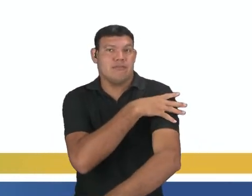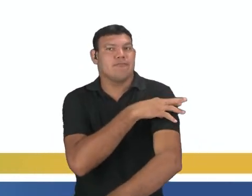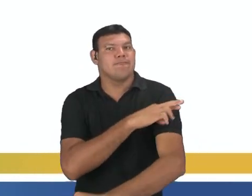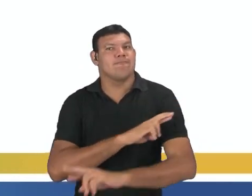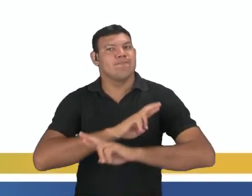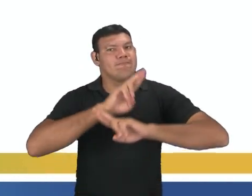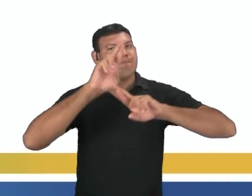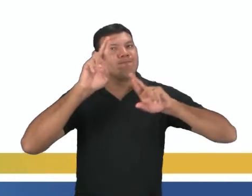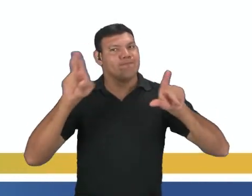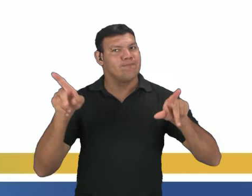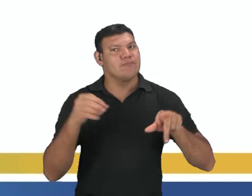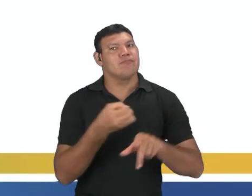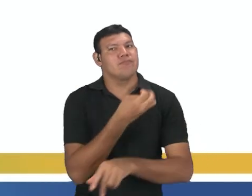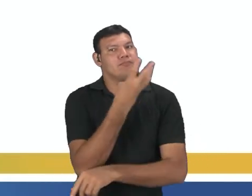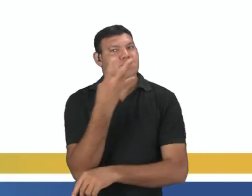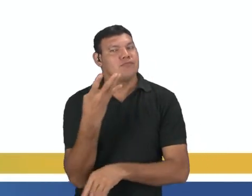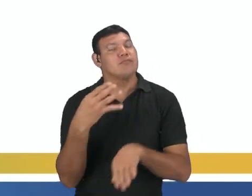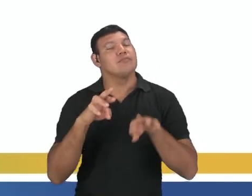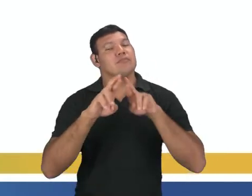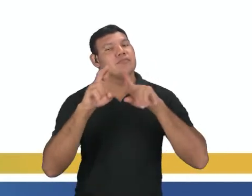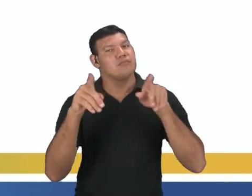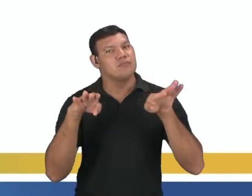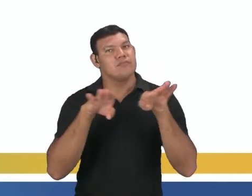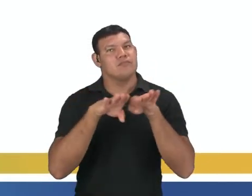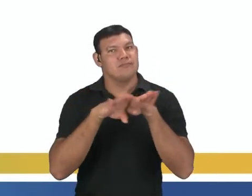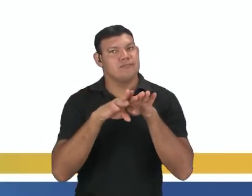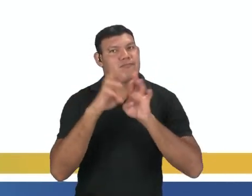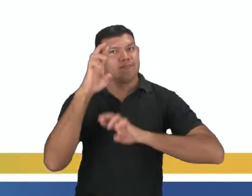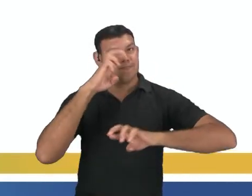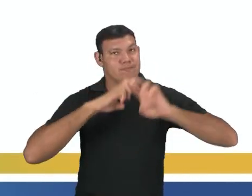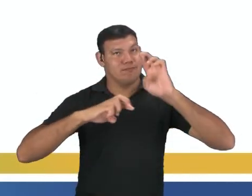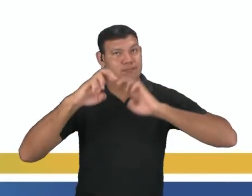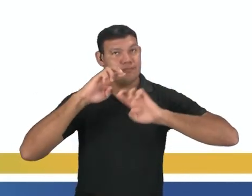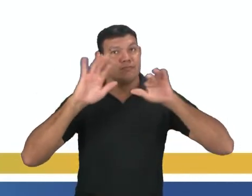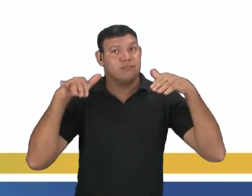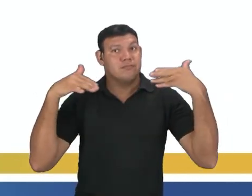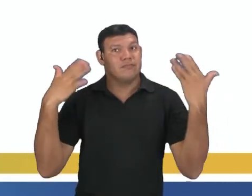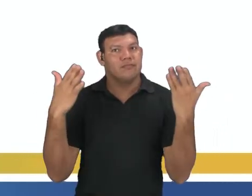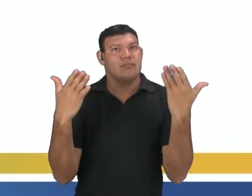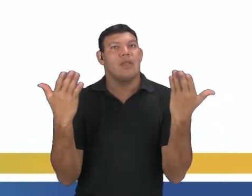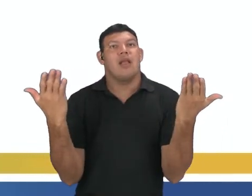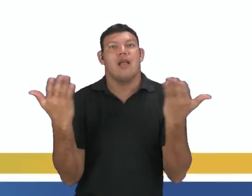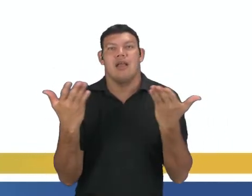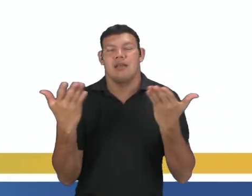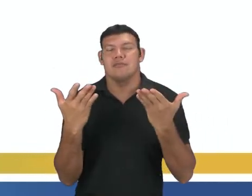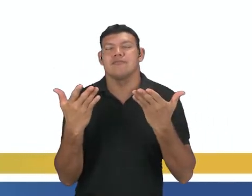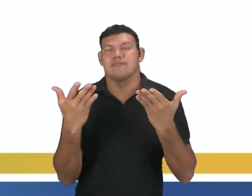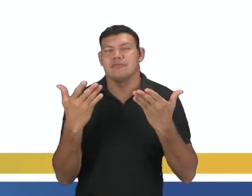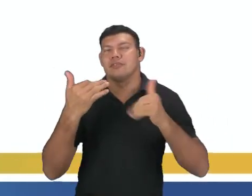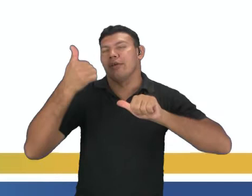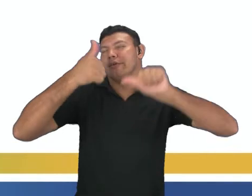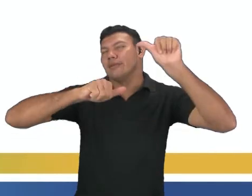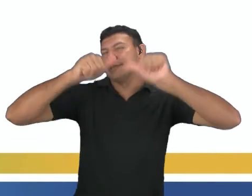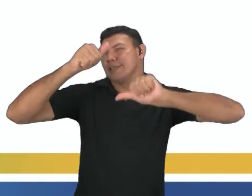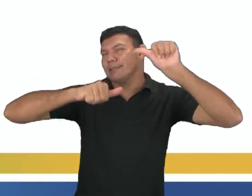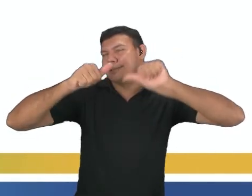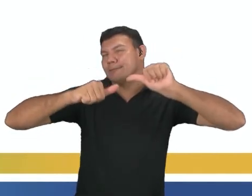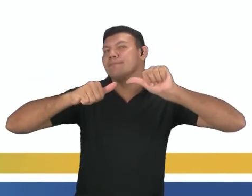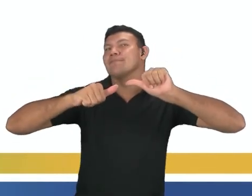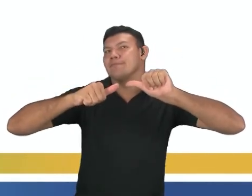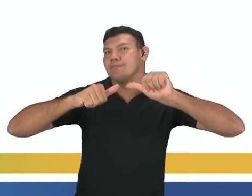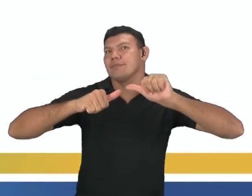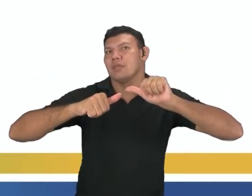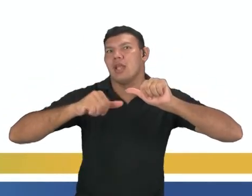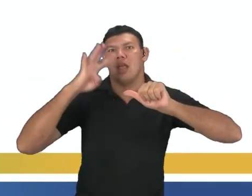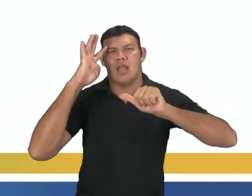anos e quantidades diferentes. Observaram? Então, agora vamos, depois da que a gente analisa, sempre que